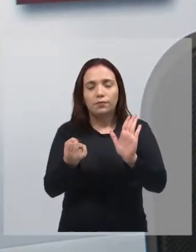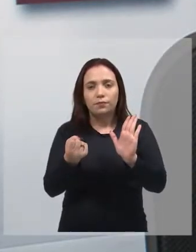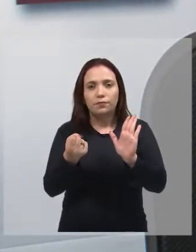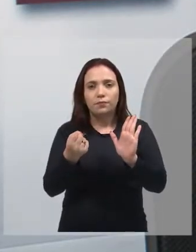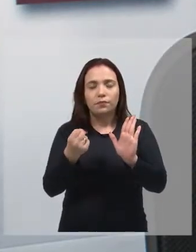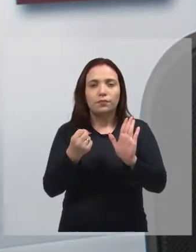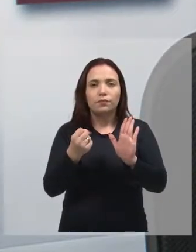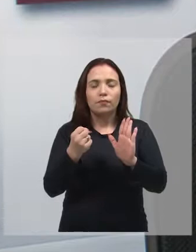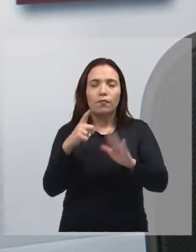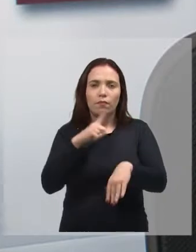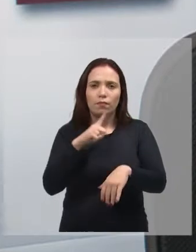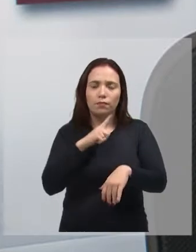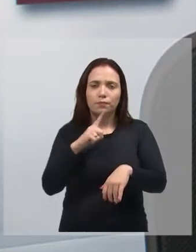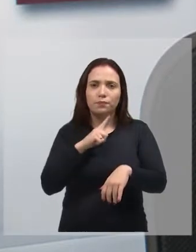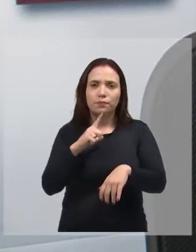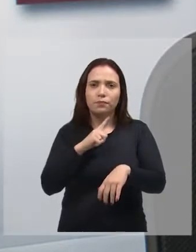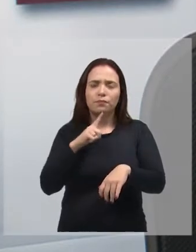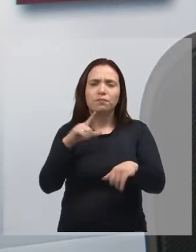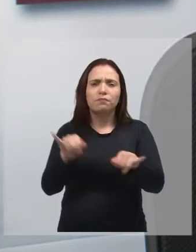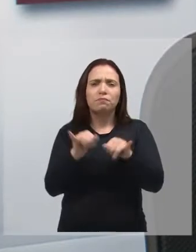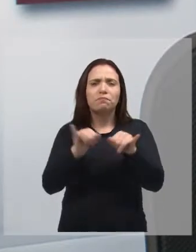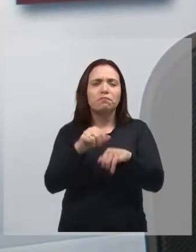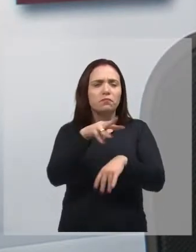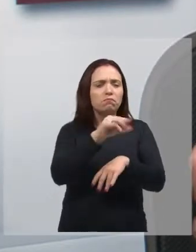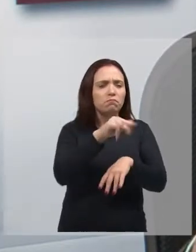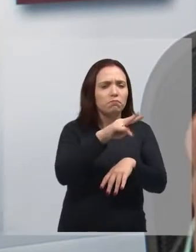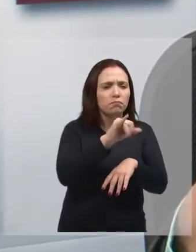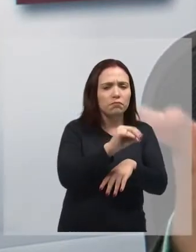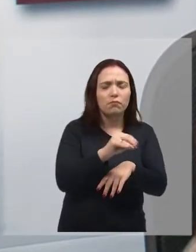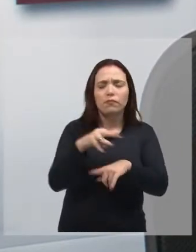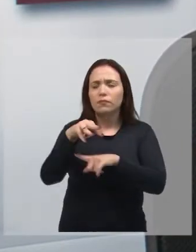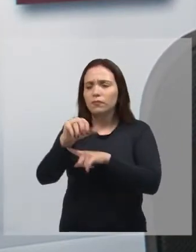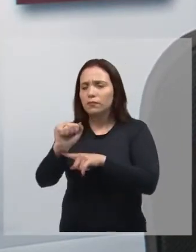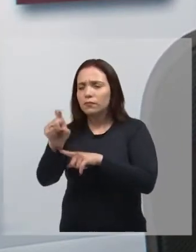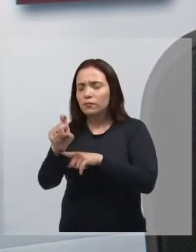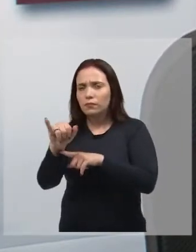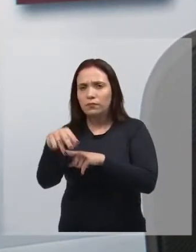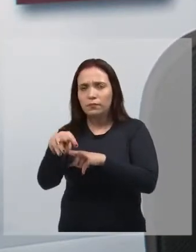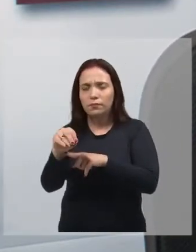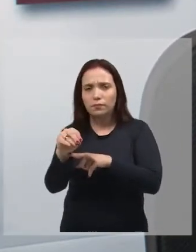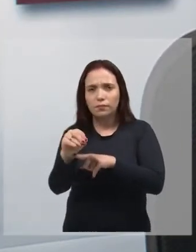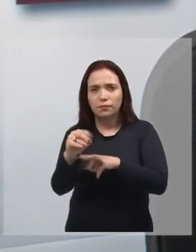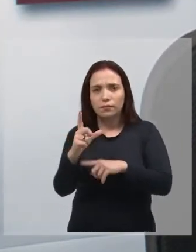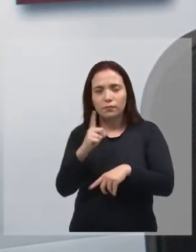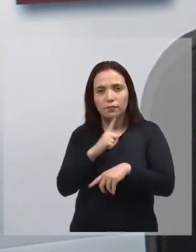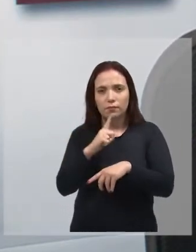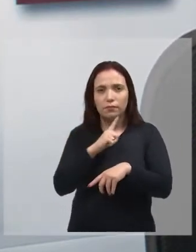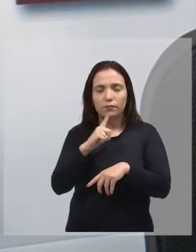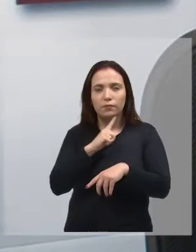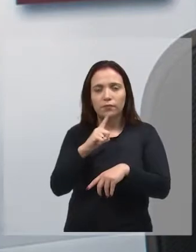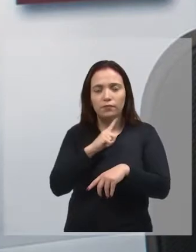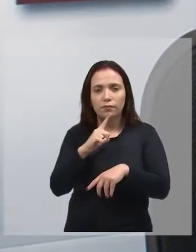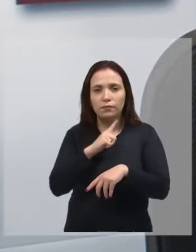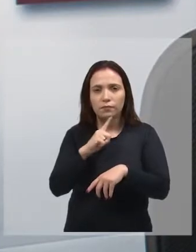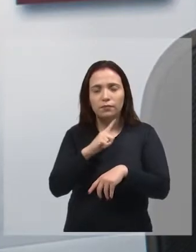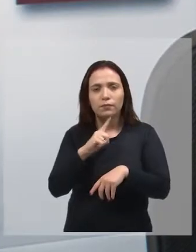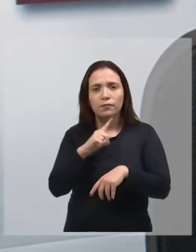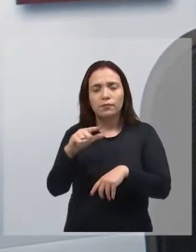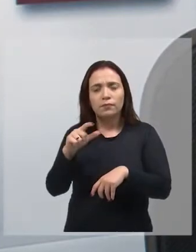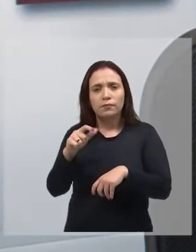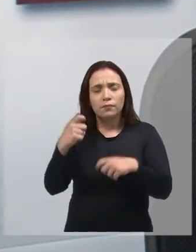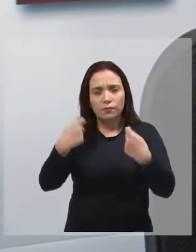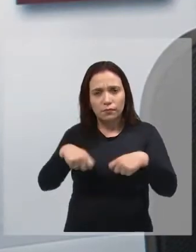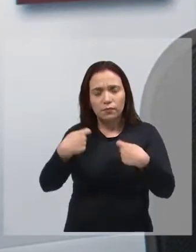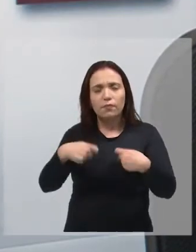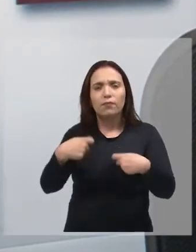mínimo e Estado máximo, isso é besteira. Ou o Estado desenvolvimentista, isso é besteira. O Estado nunca deixa de existir. O Estado é